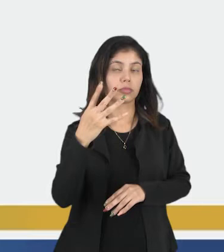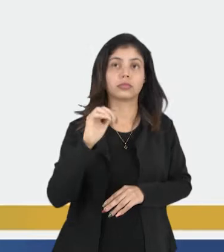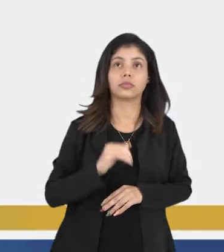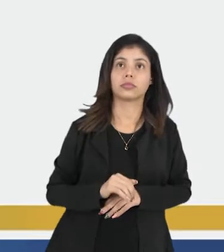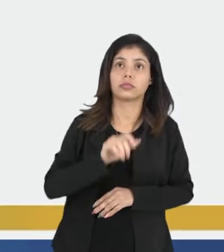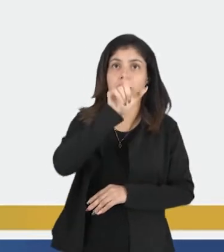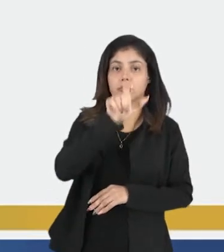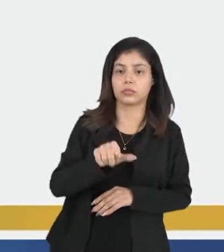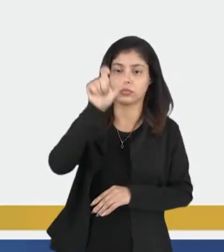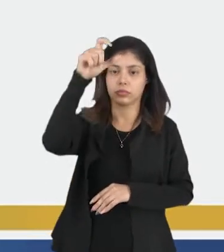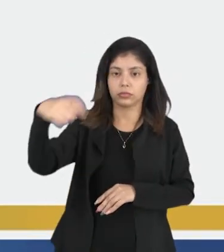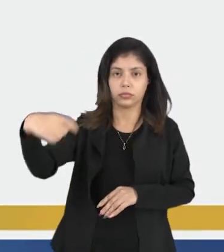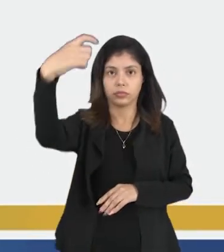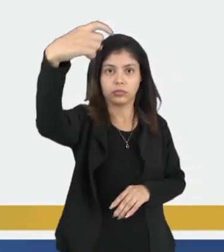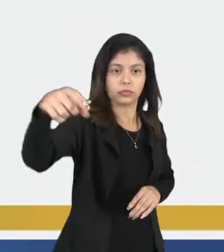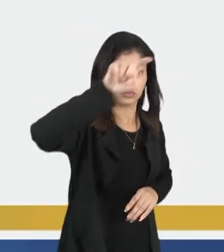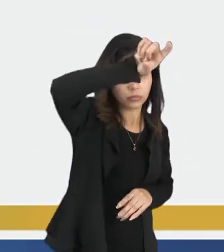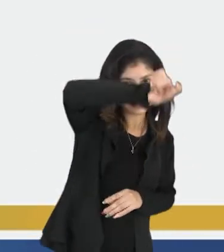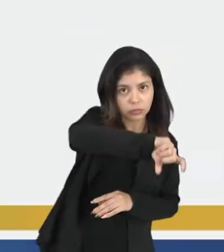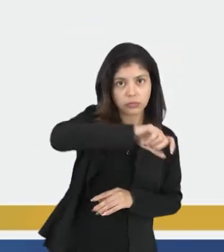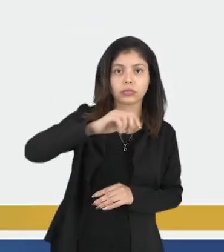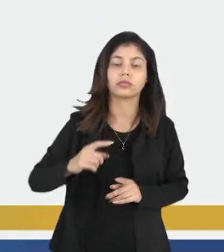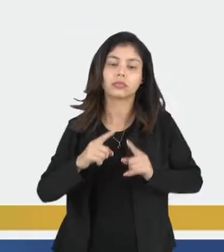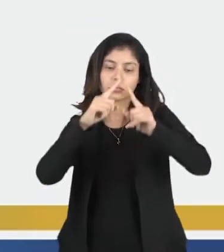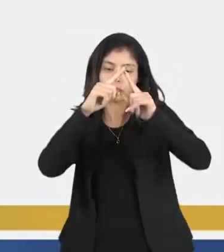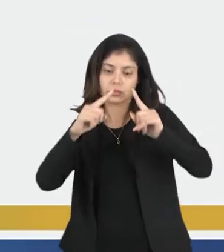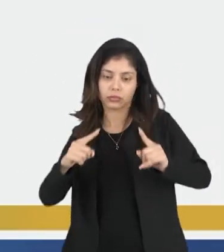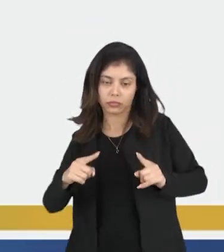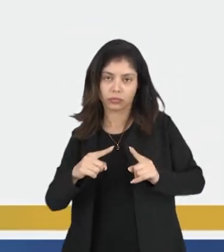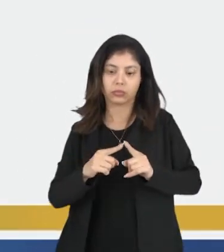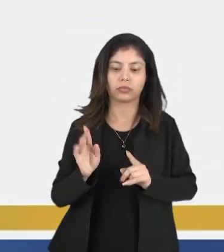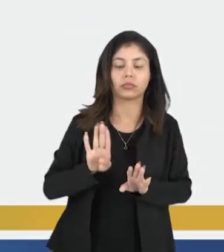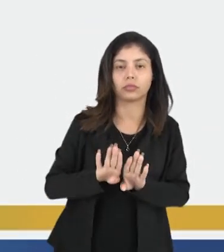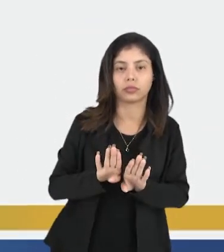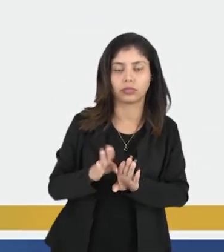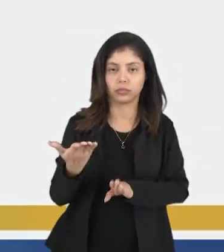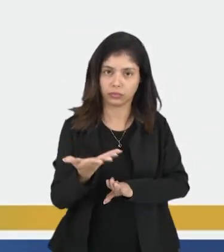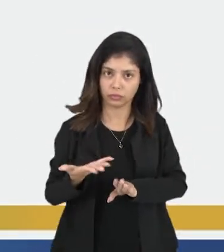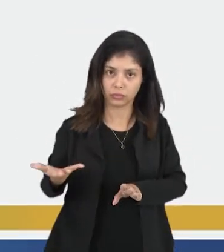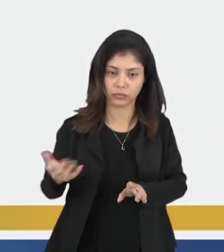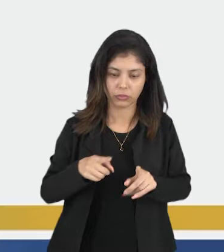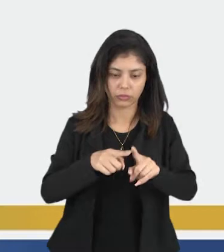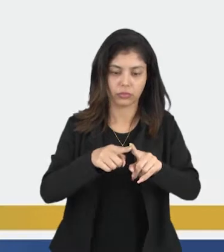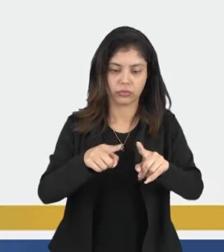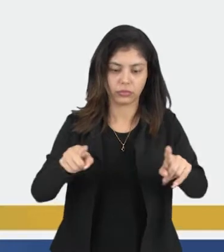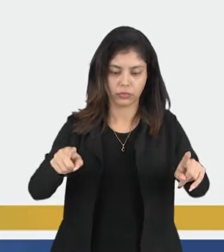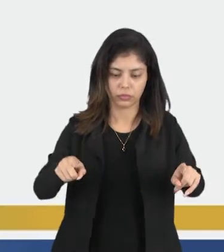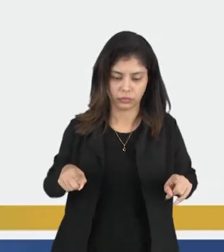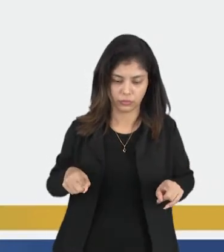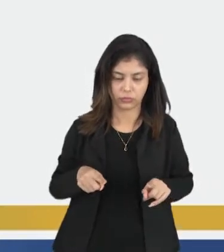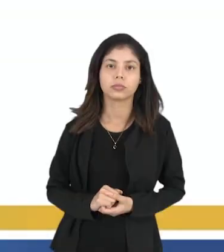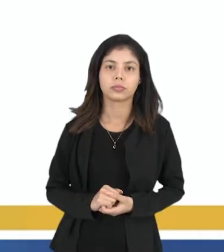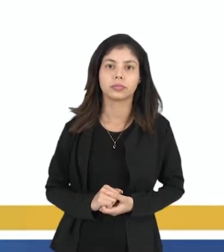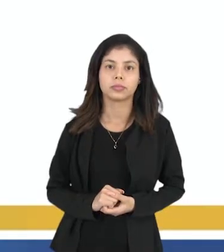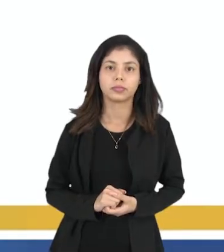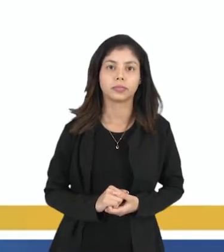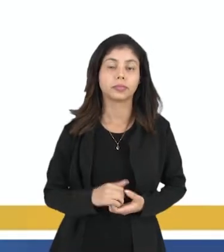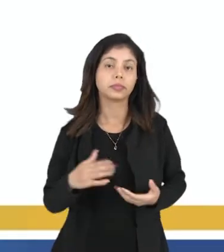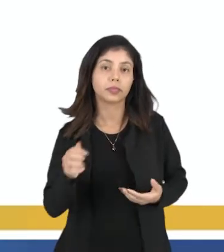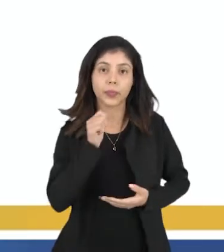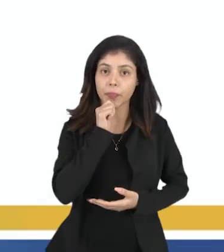laterais né de um trem algo e a face da base que é um retângulo ou um quadrado